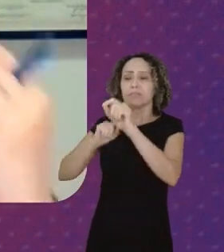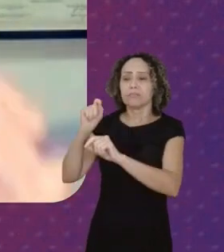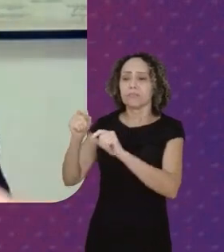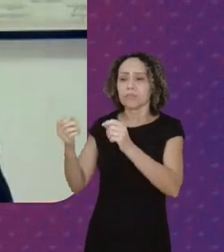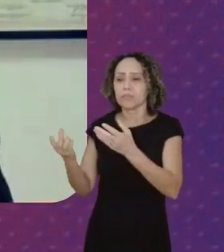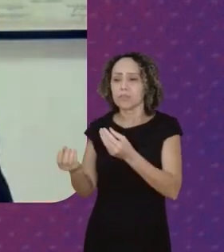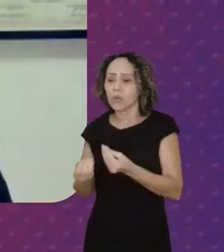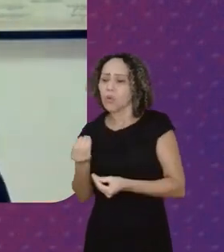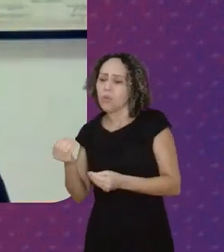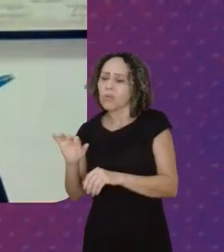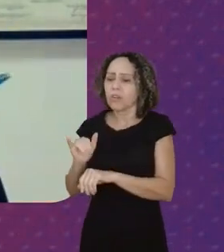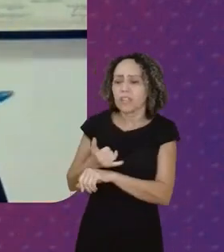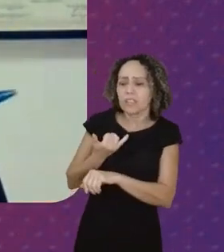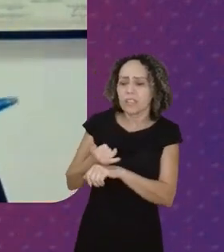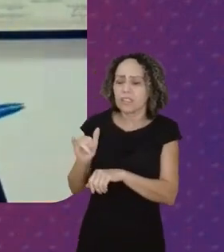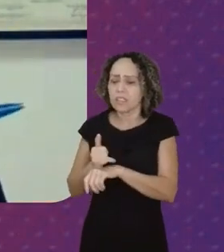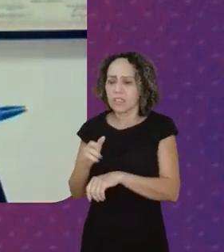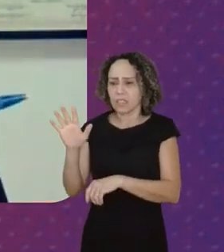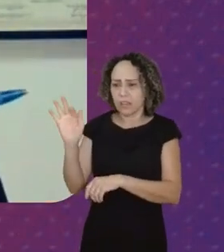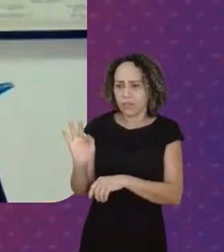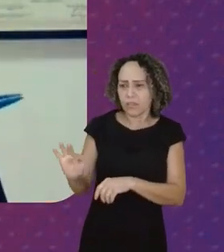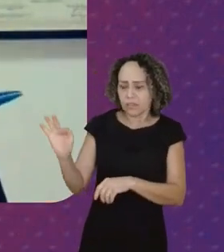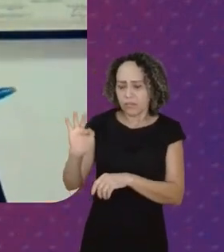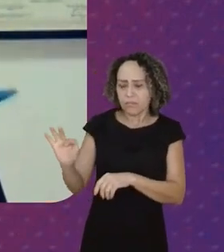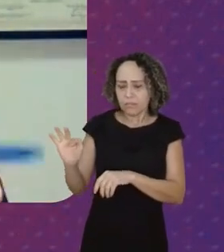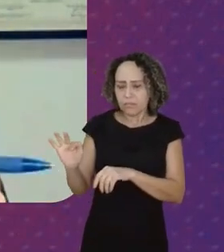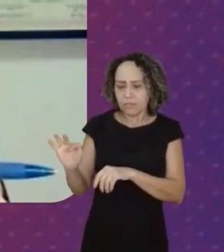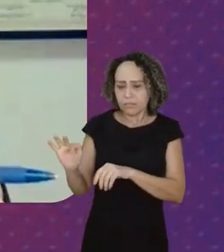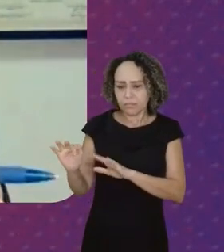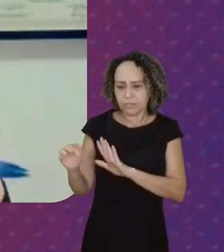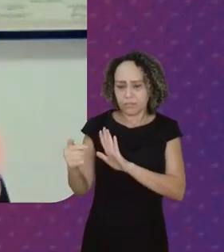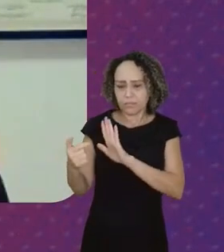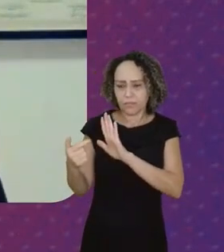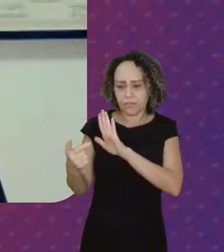e com a apresentação do interior, do teor